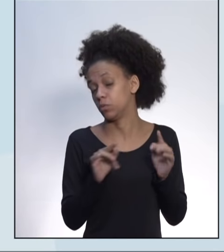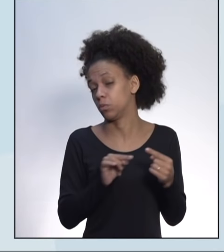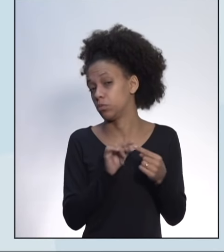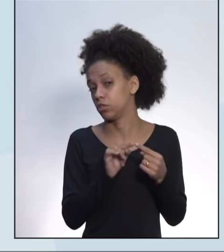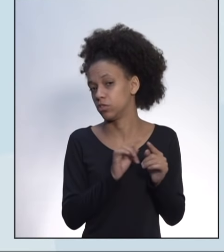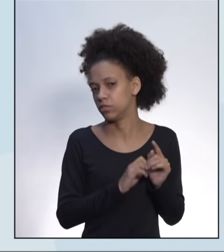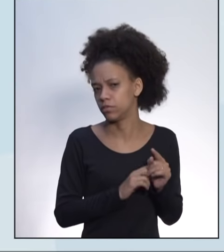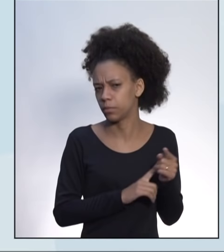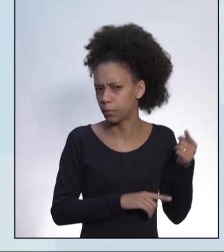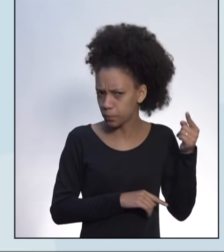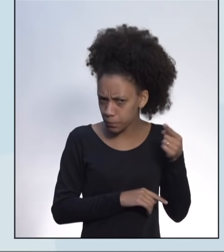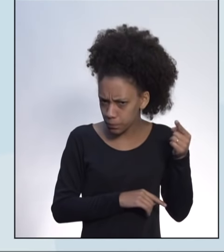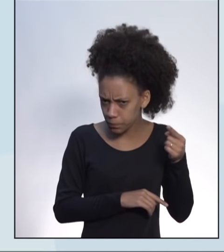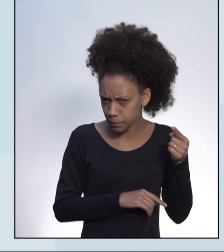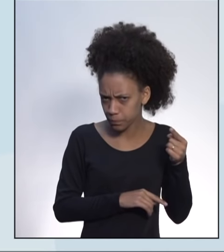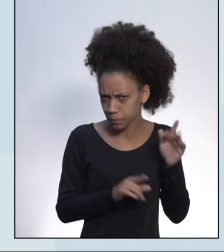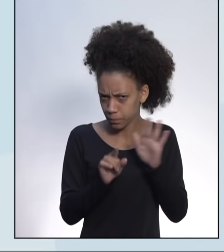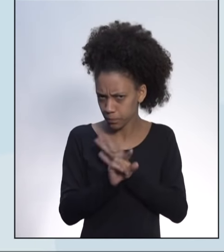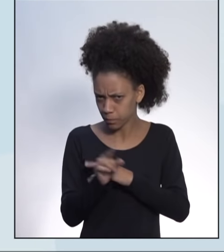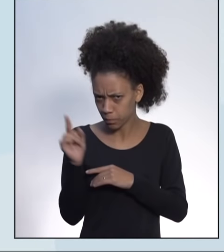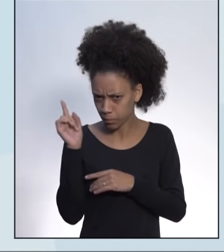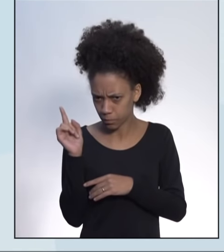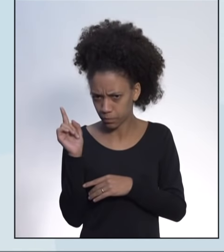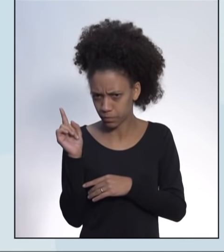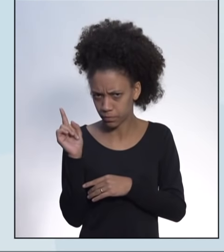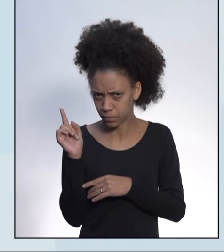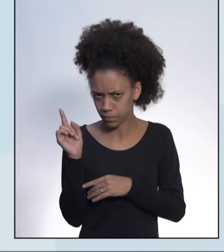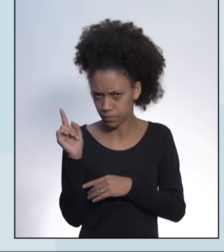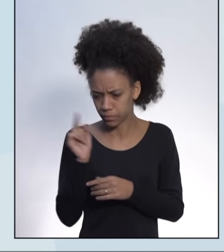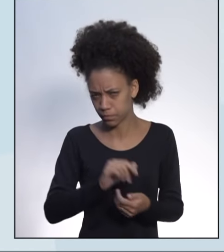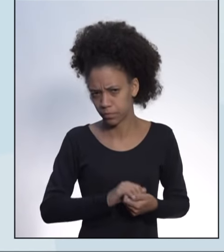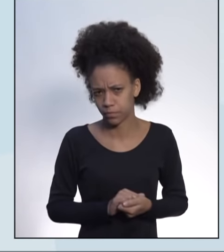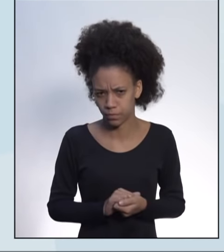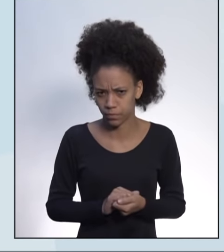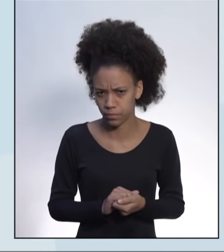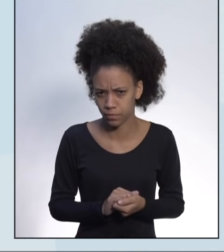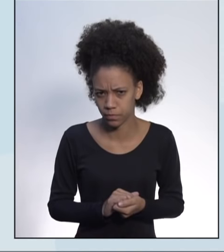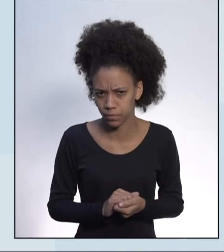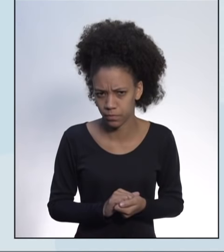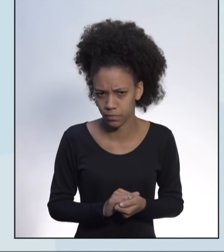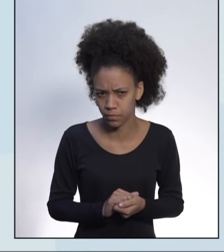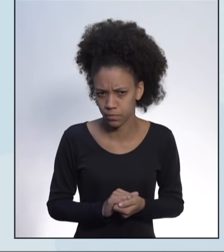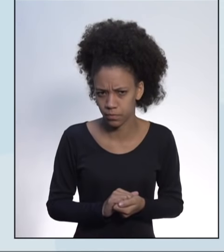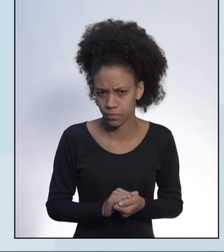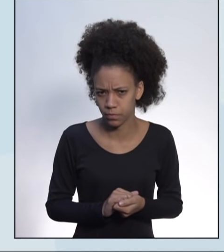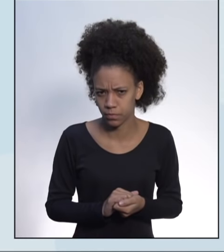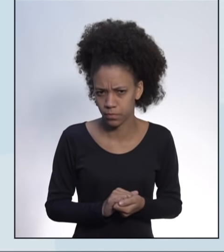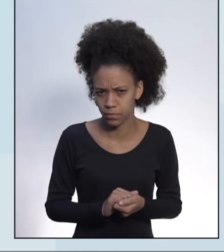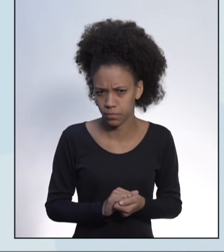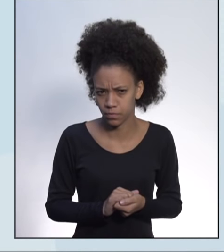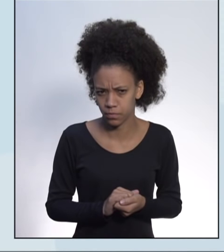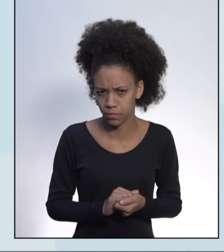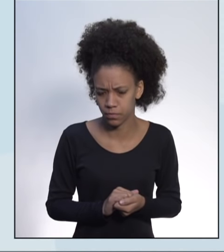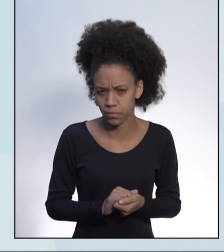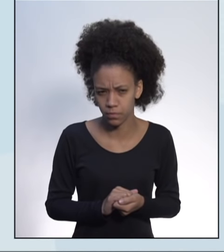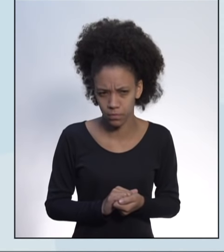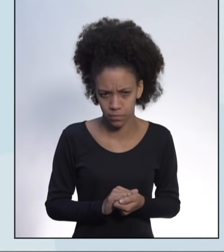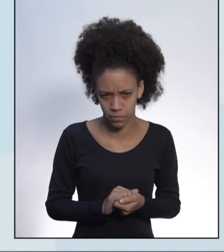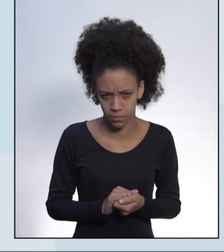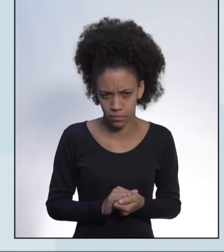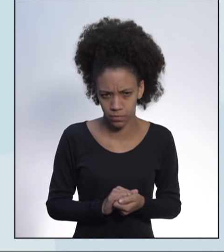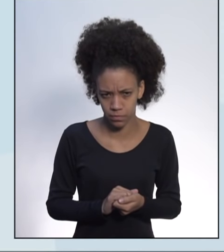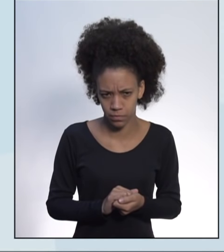pergunta ao mini animals the house in different places o uai animals live in different